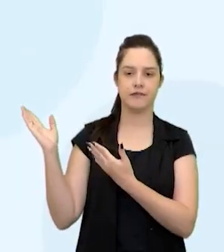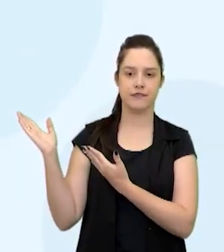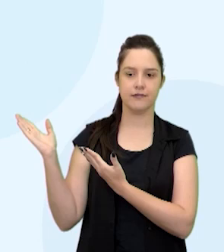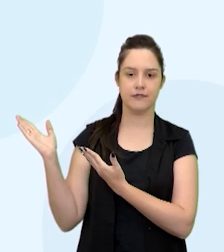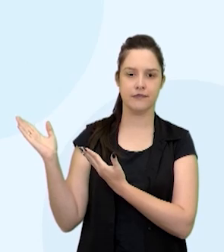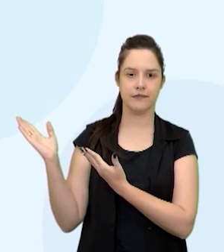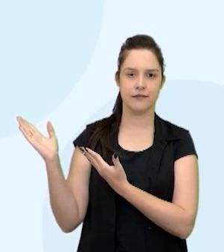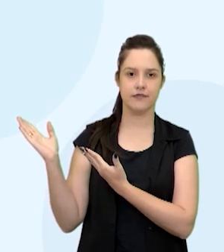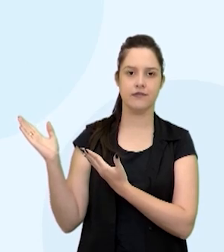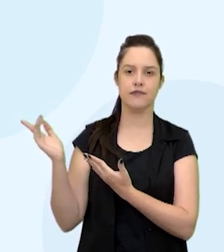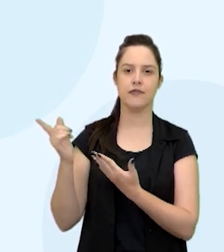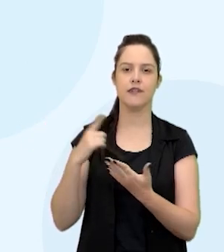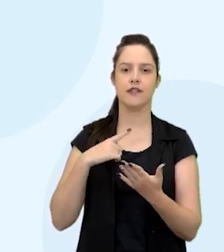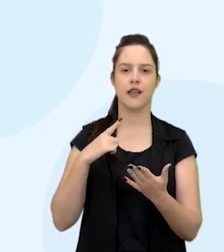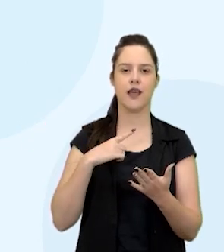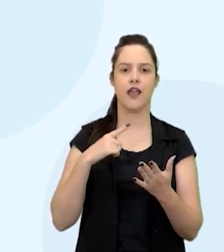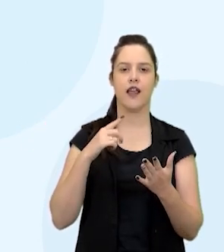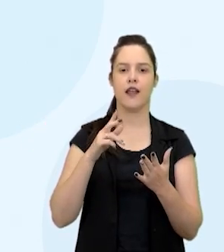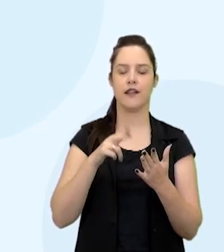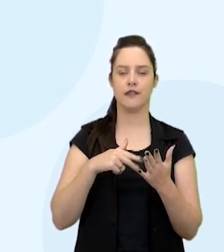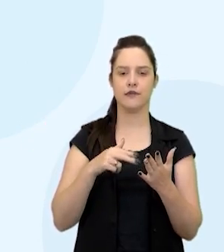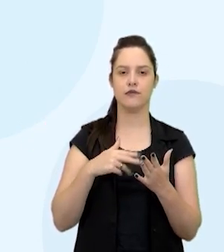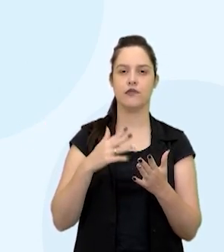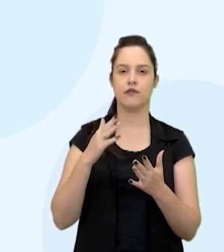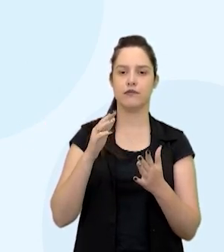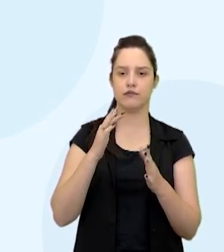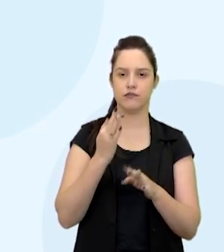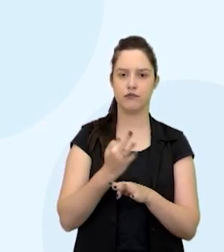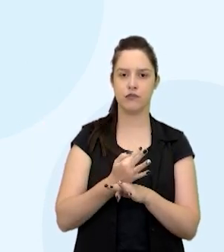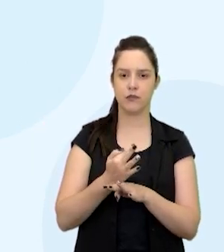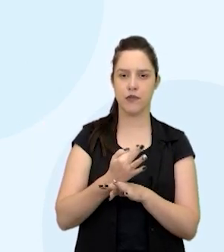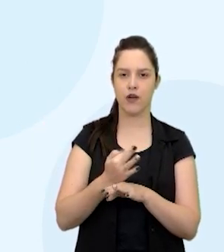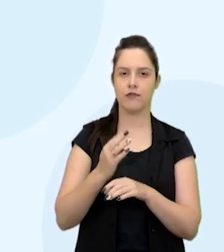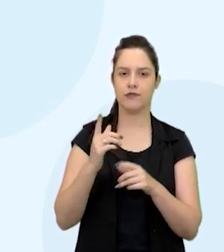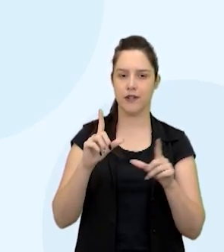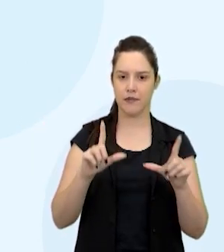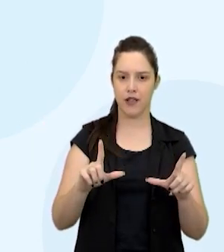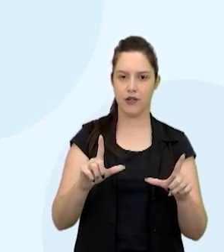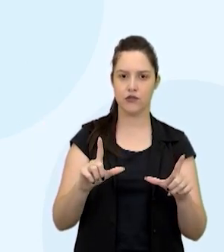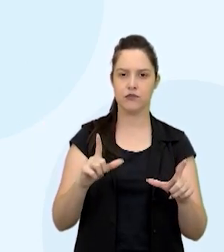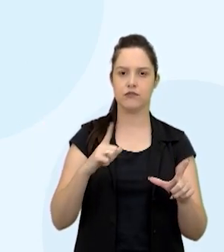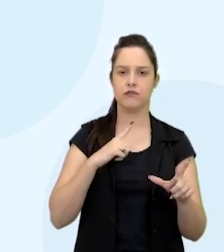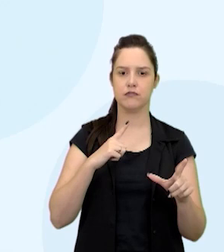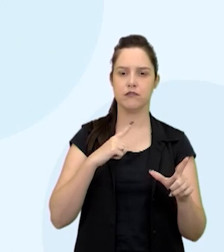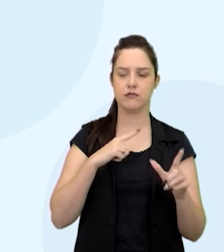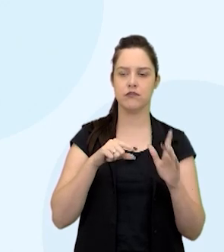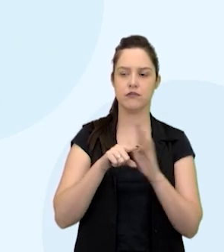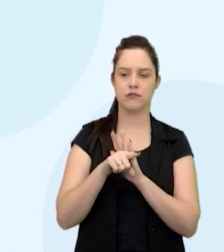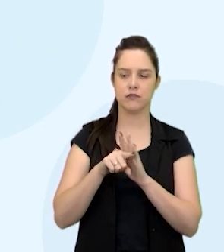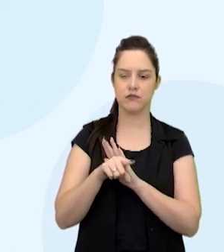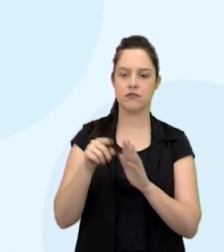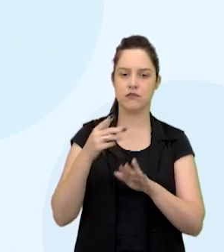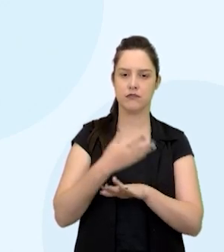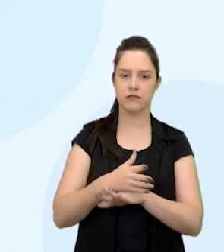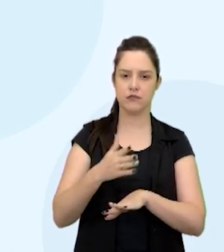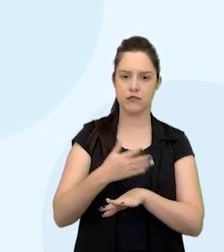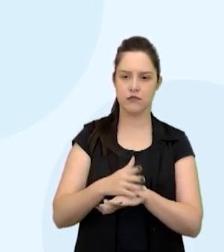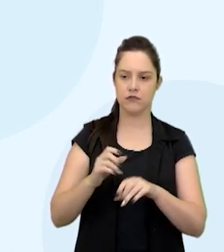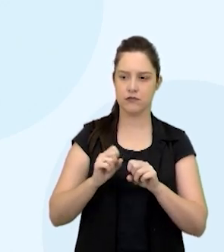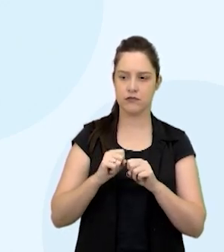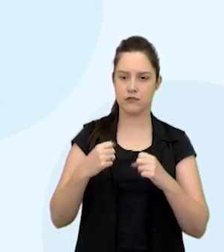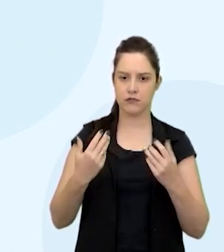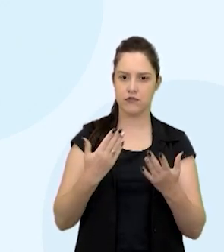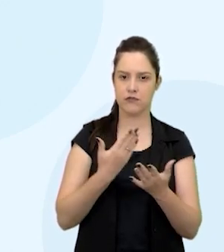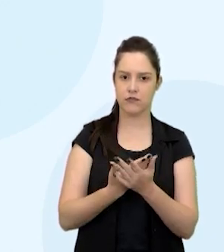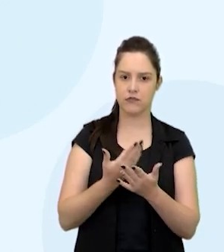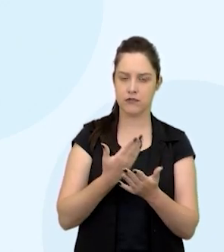imagem maravilhosa, né? E aí nós temos já algumas perguntas norteadoras para a gente exercitar a nossa sala de aula invertida. Então,